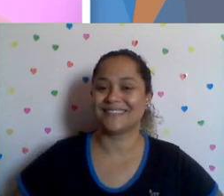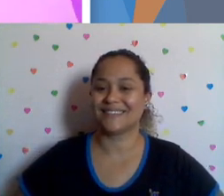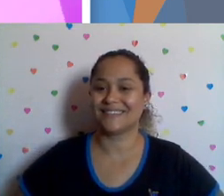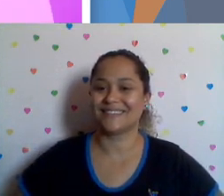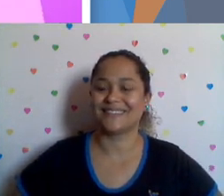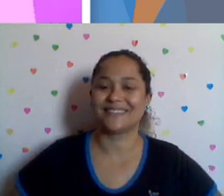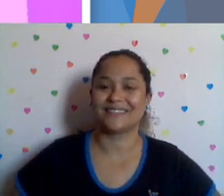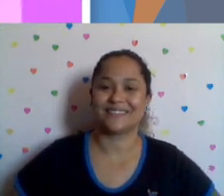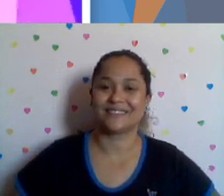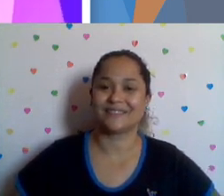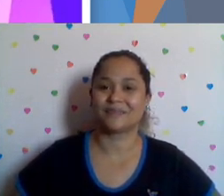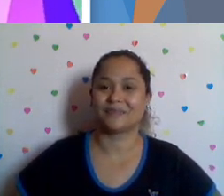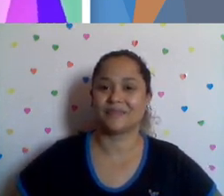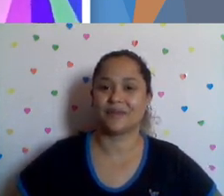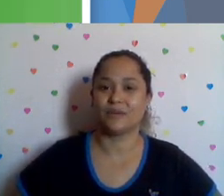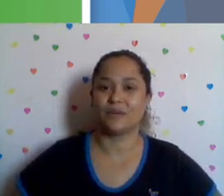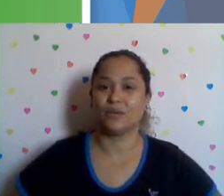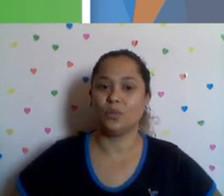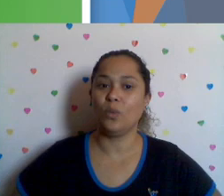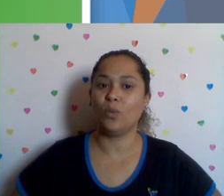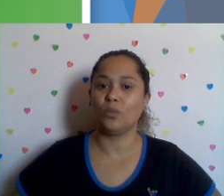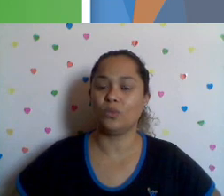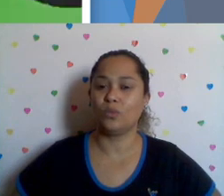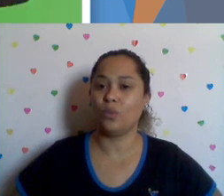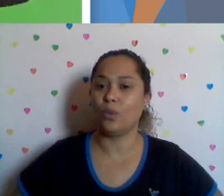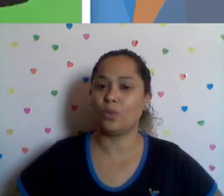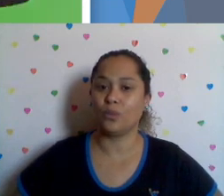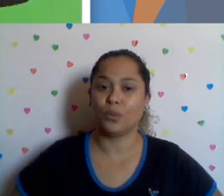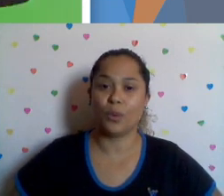imite a corujinha.